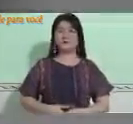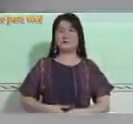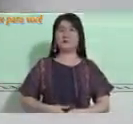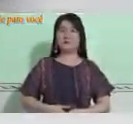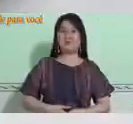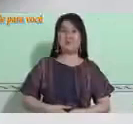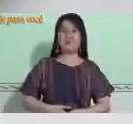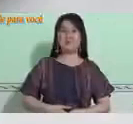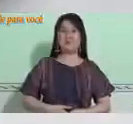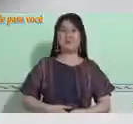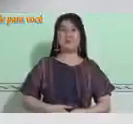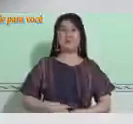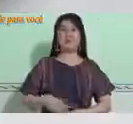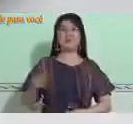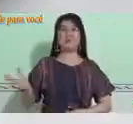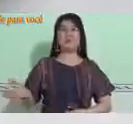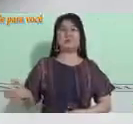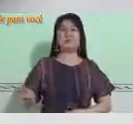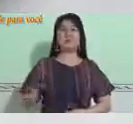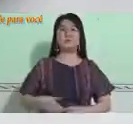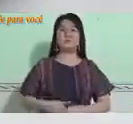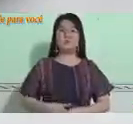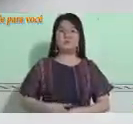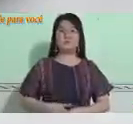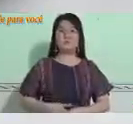os sintomas desaparecem.